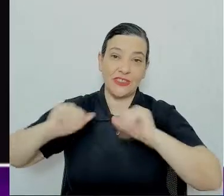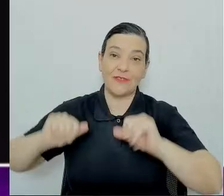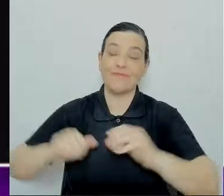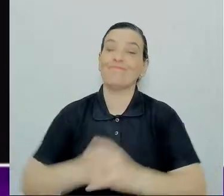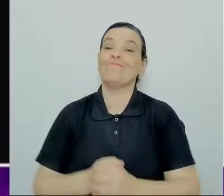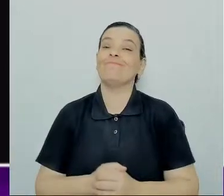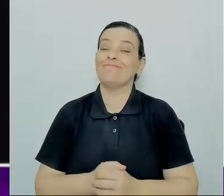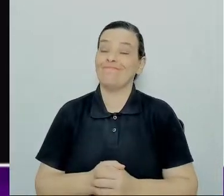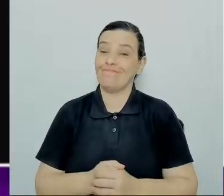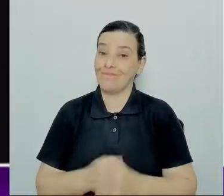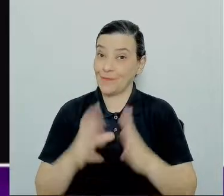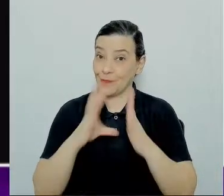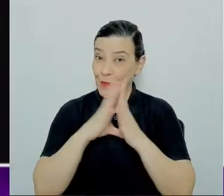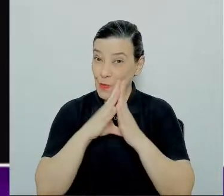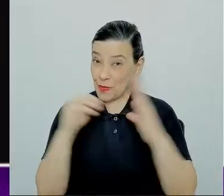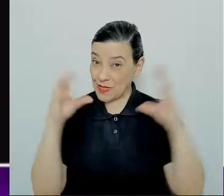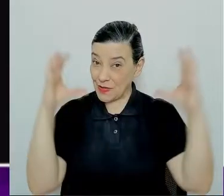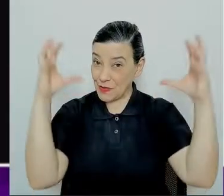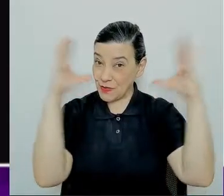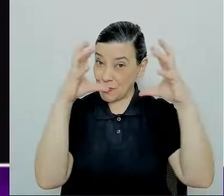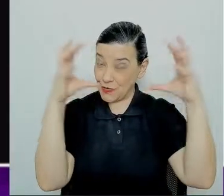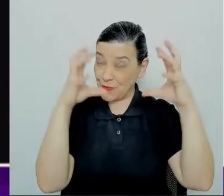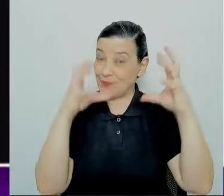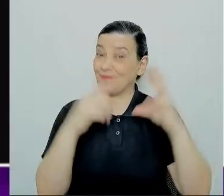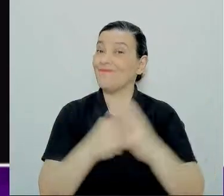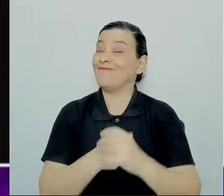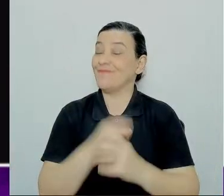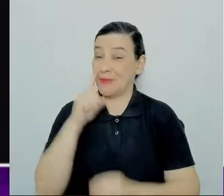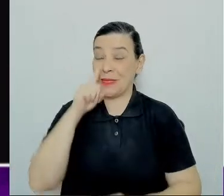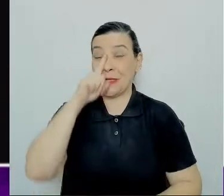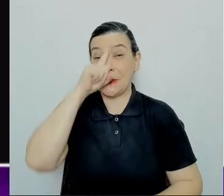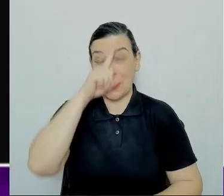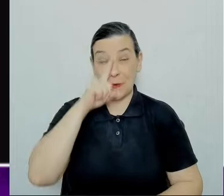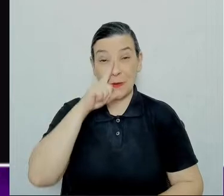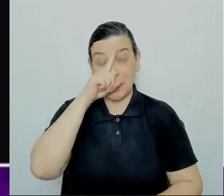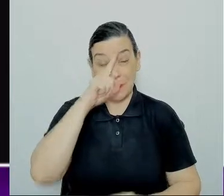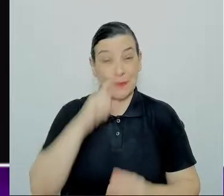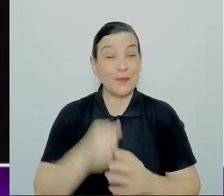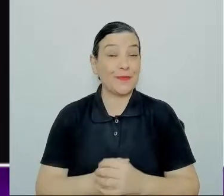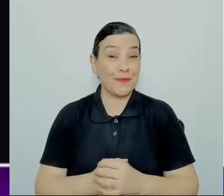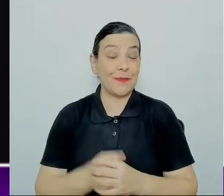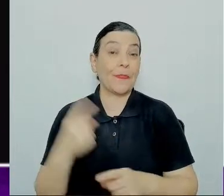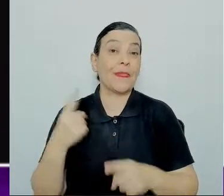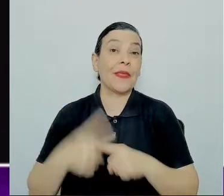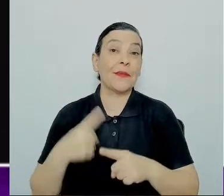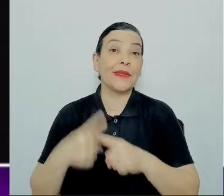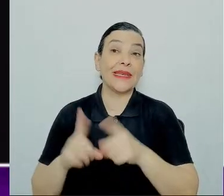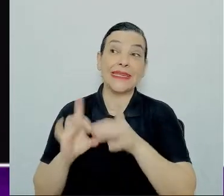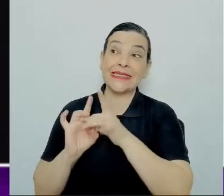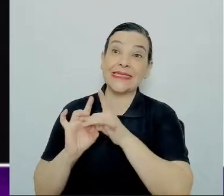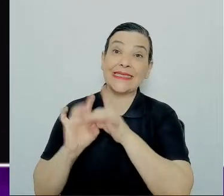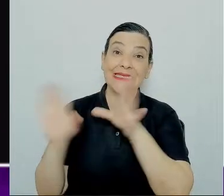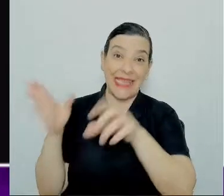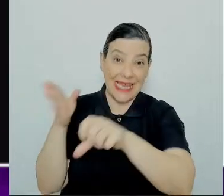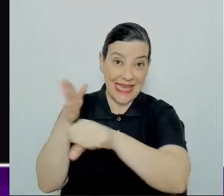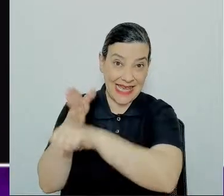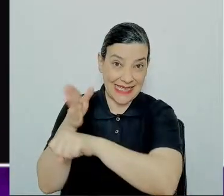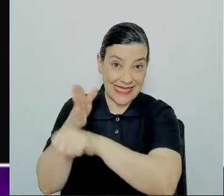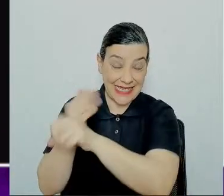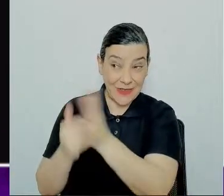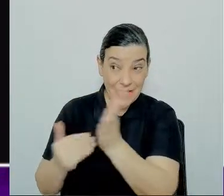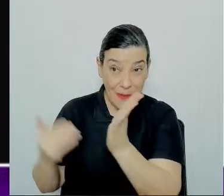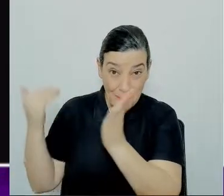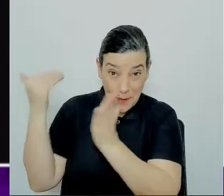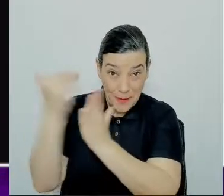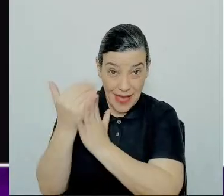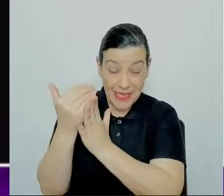no modelo de nuvem, se torna muito perigoso, porque dar acesso além do necessário pode